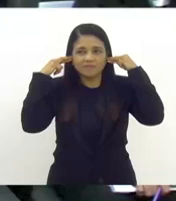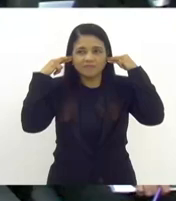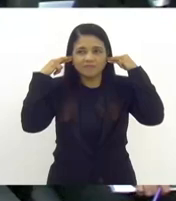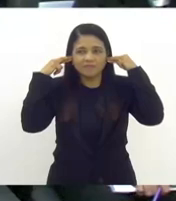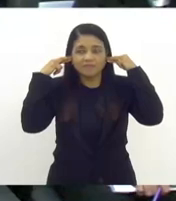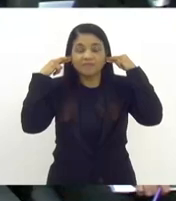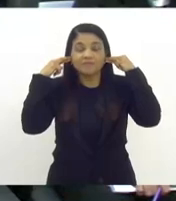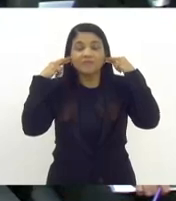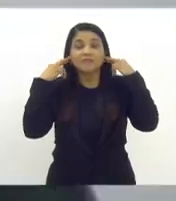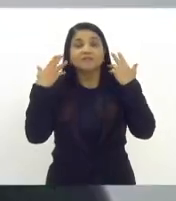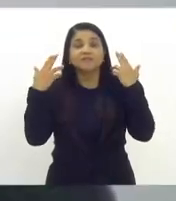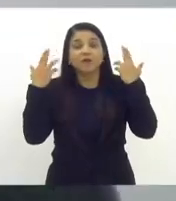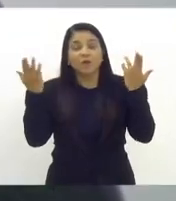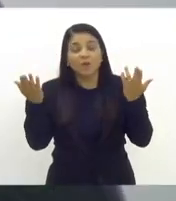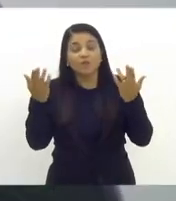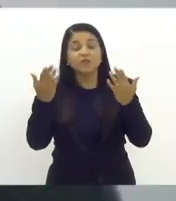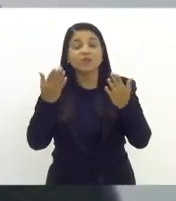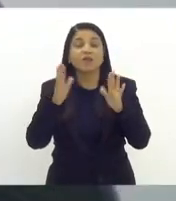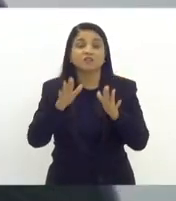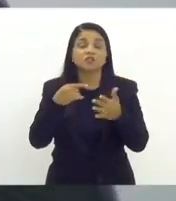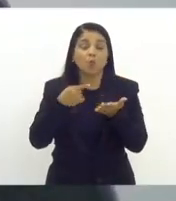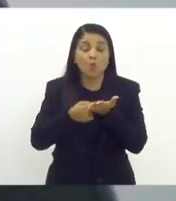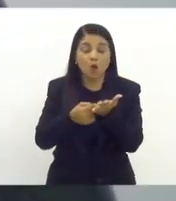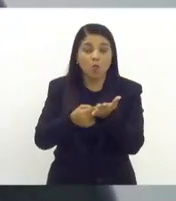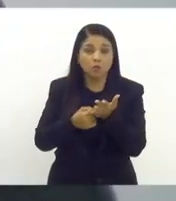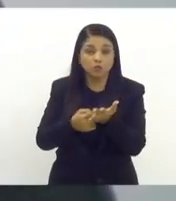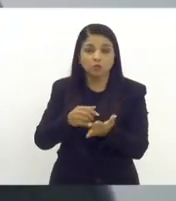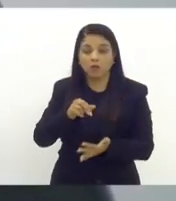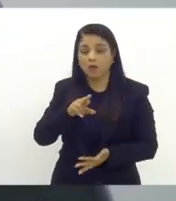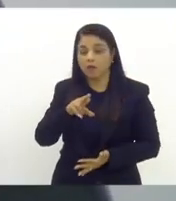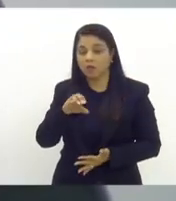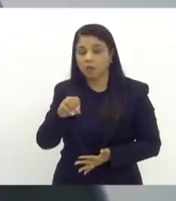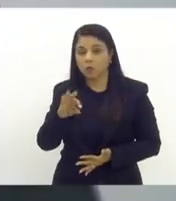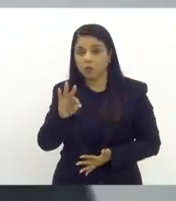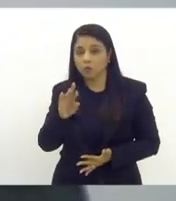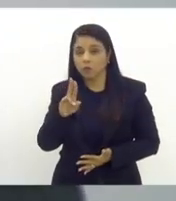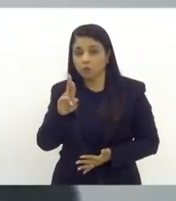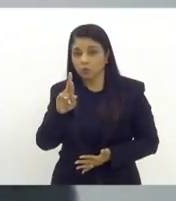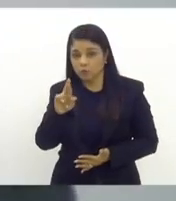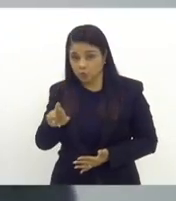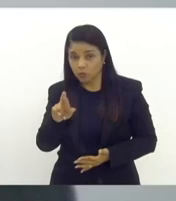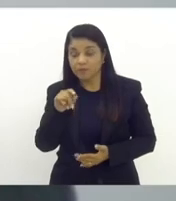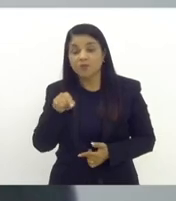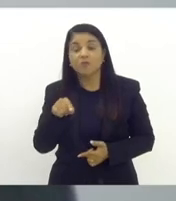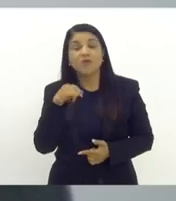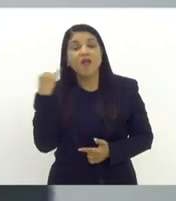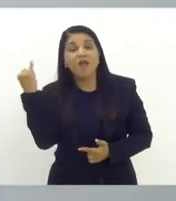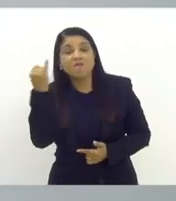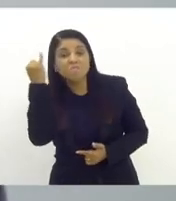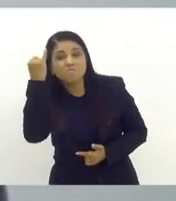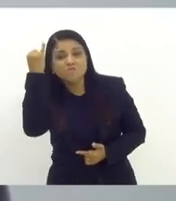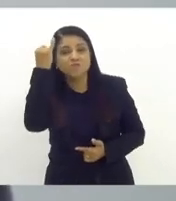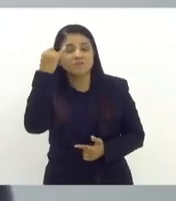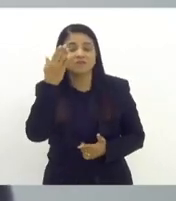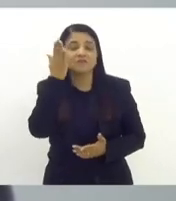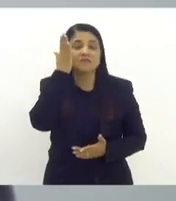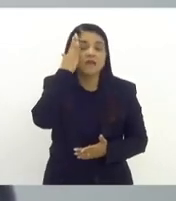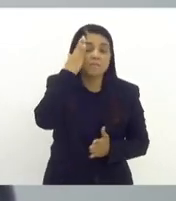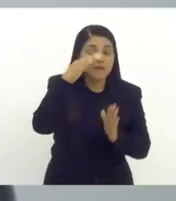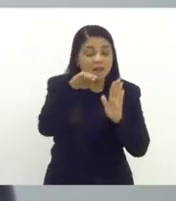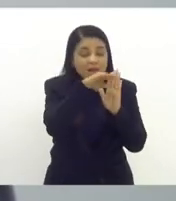a gente geralmente a gente tem um acordo nos fornece entendeu mas porque tô dando a importância porque que a gente precisa saber